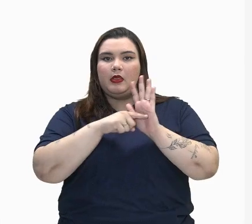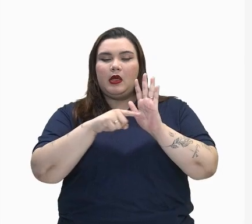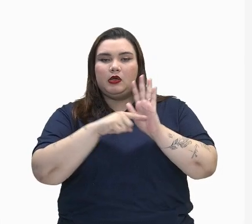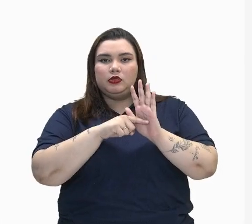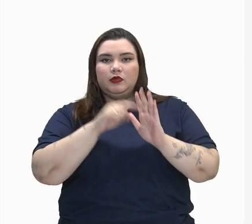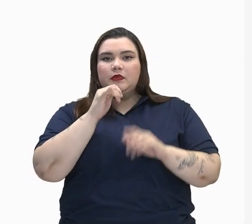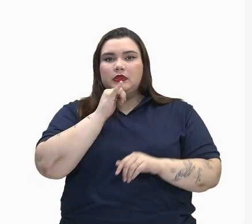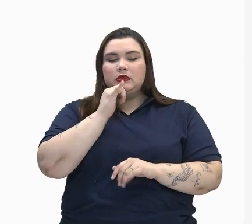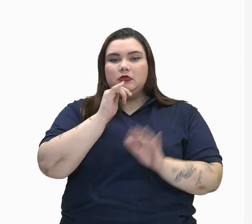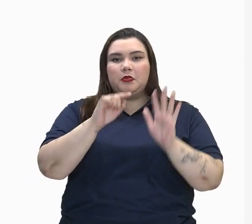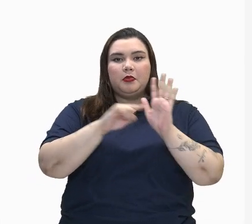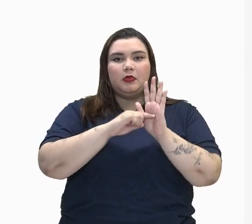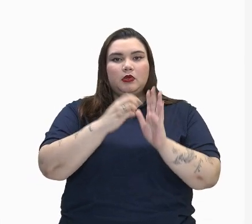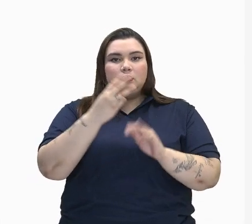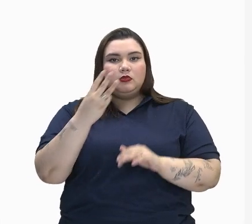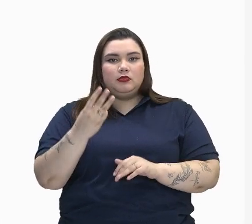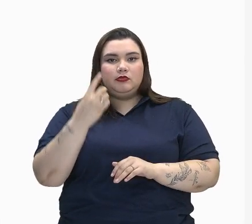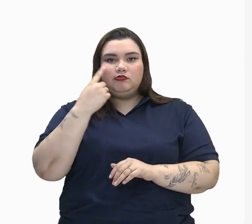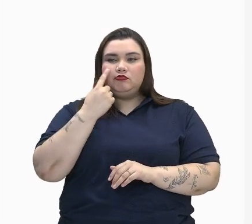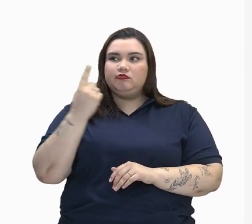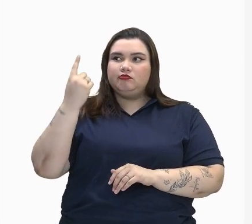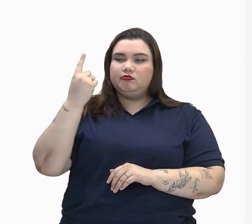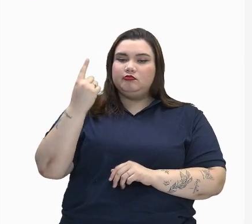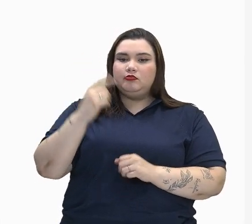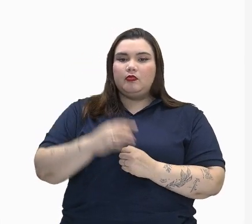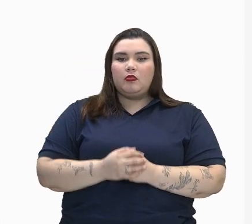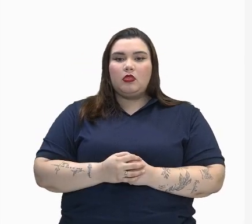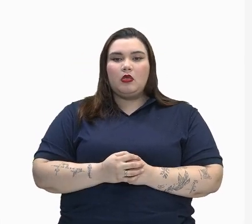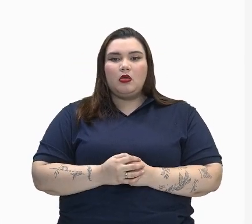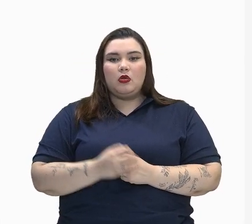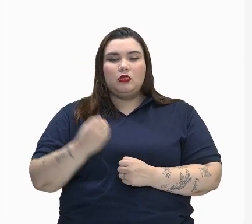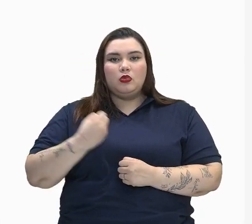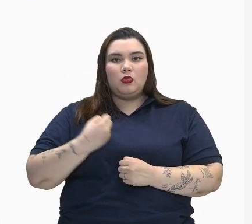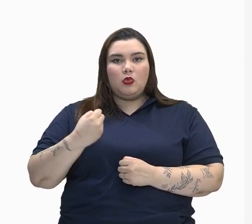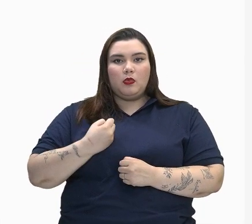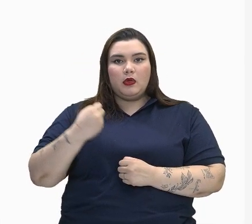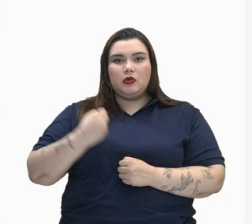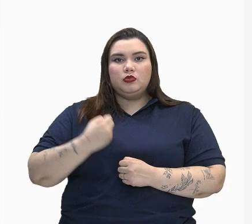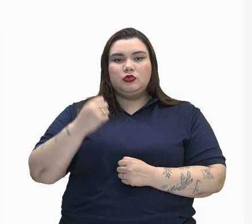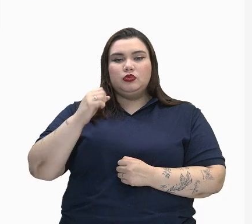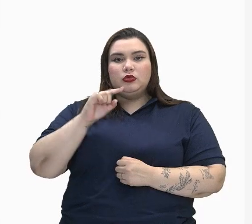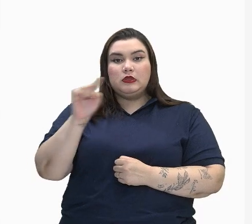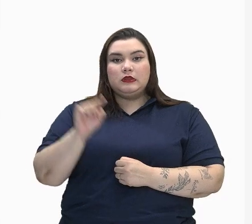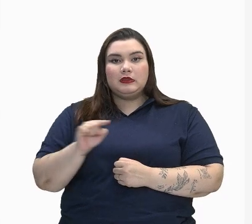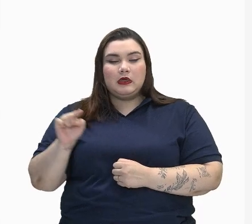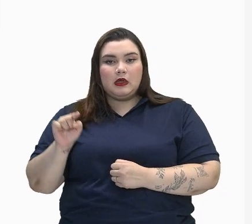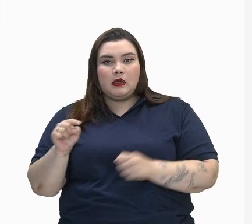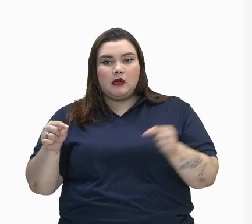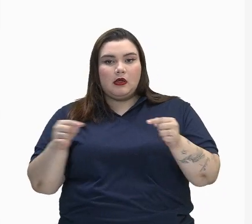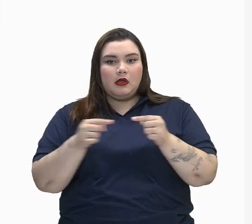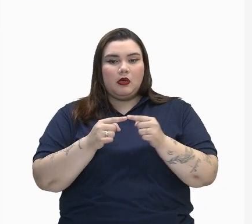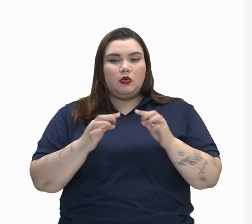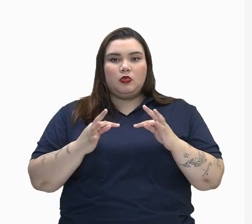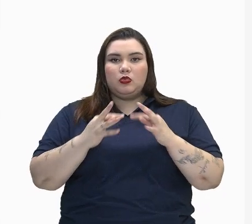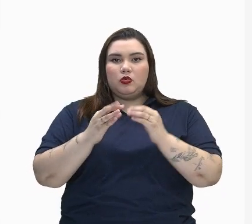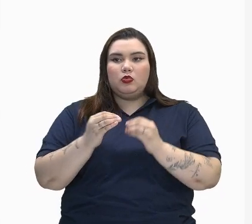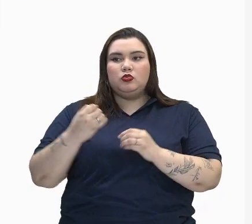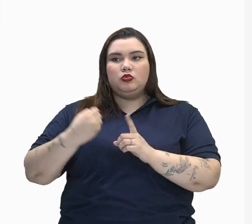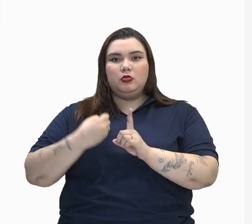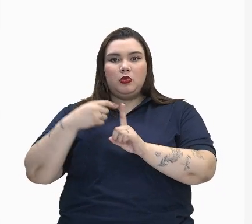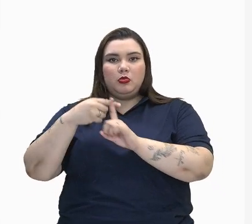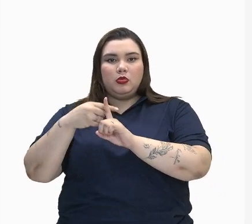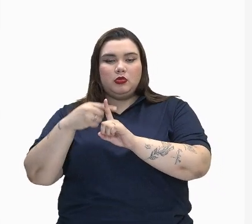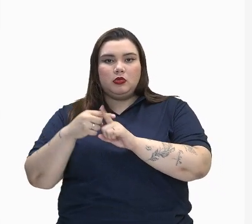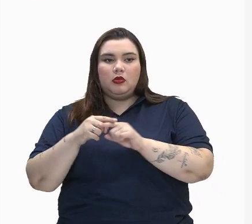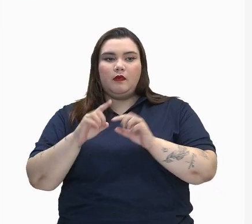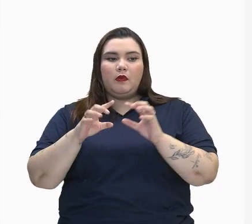-3. Então, o que são os números inteiros? São todos os naturais que você já conhecia, todos os positivos com